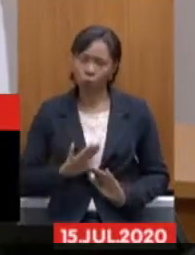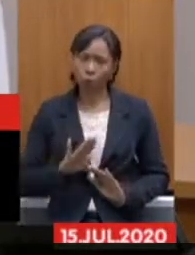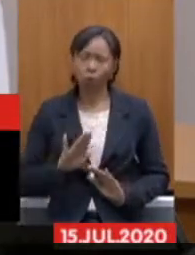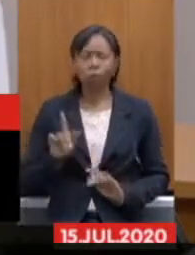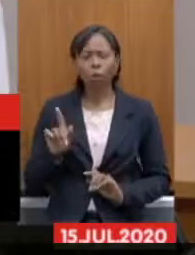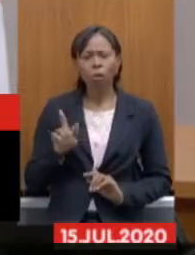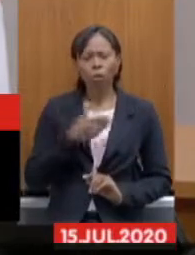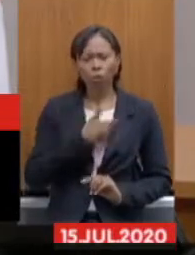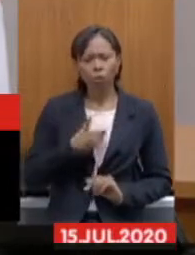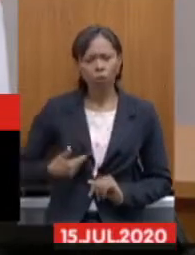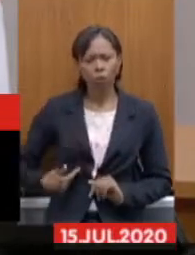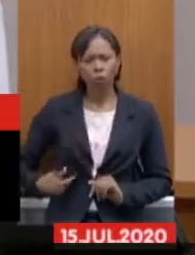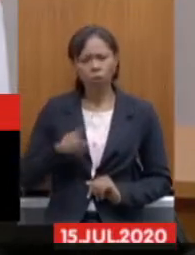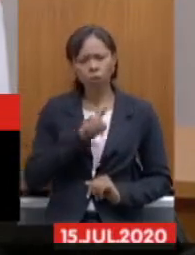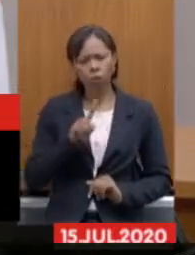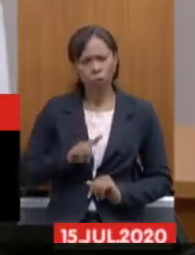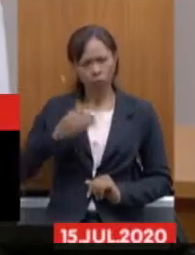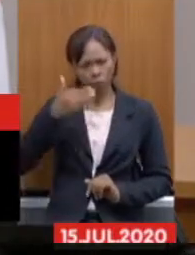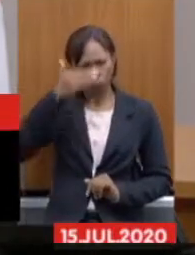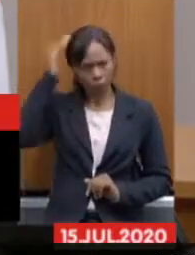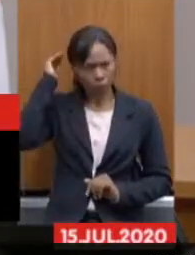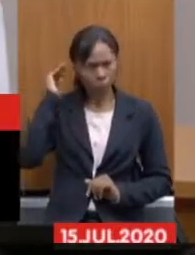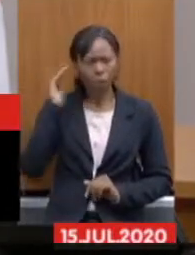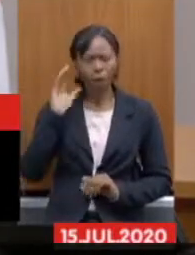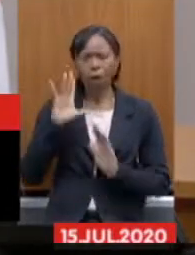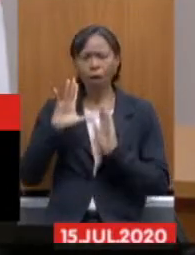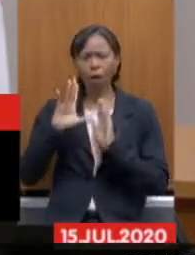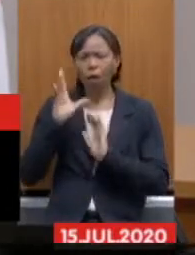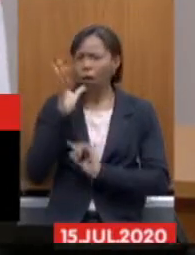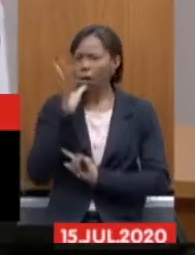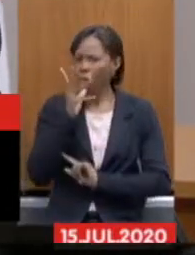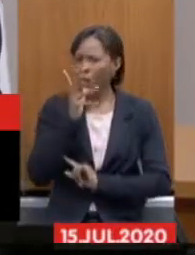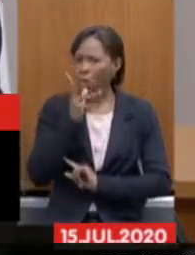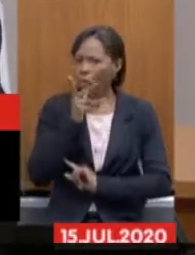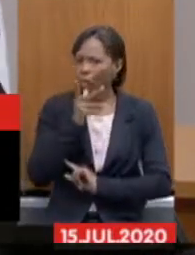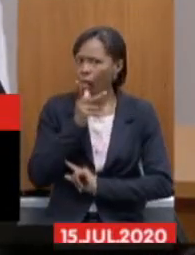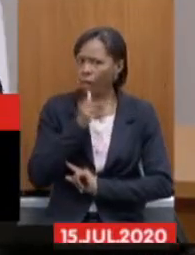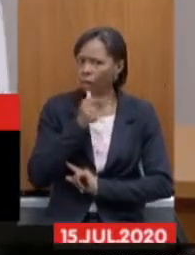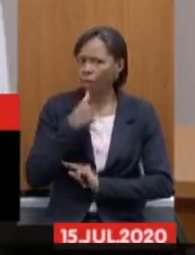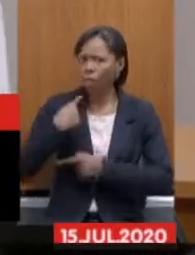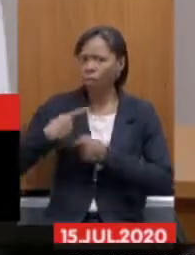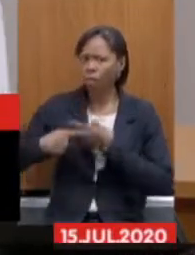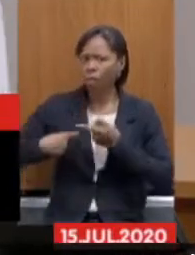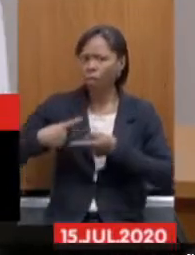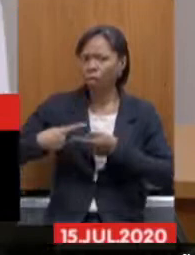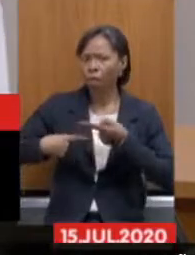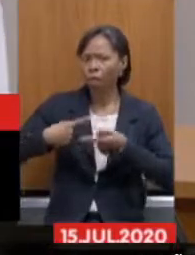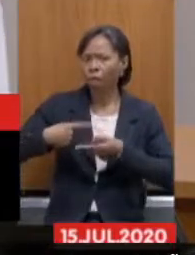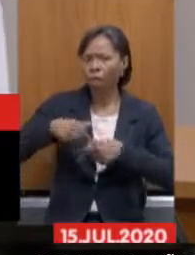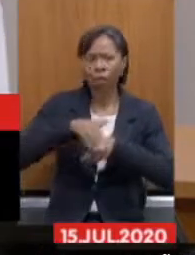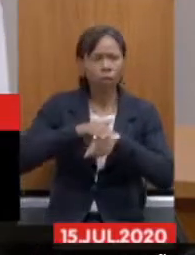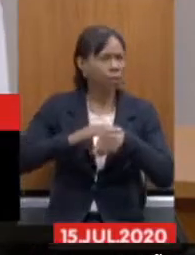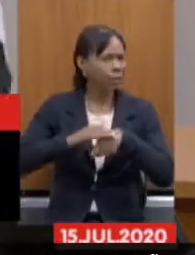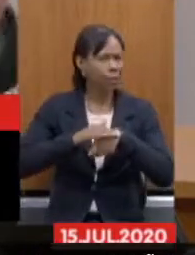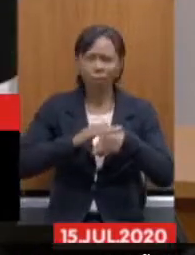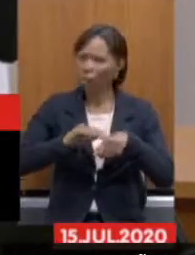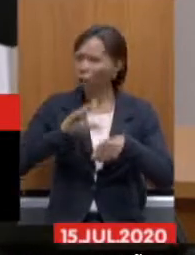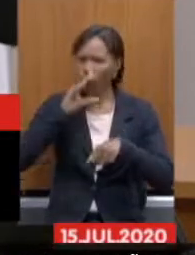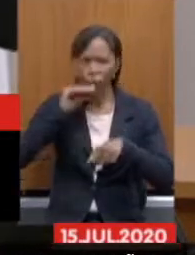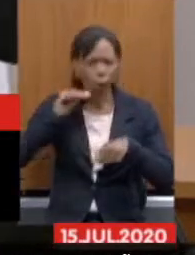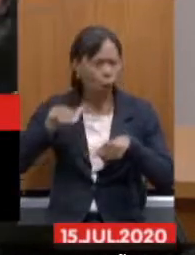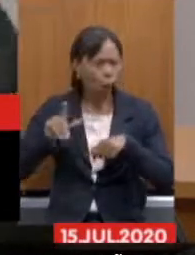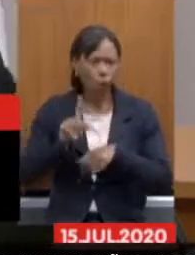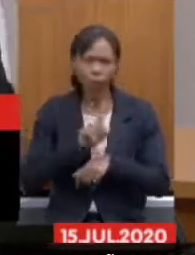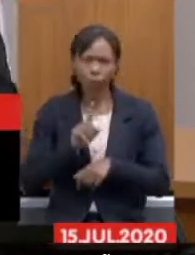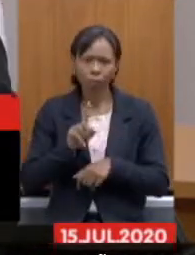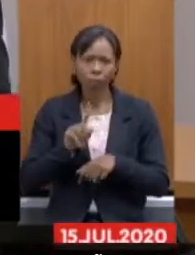demora para o tela não conversa com os funcionários e é mas é